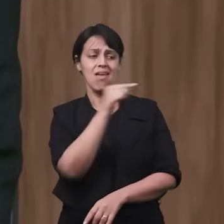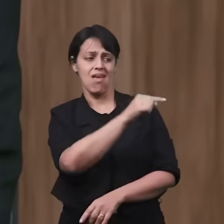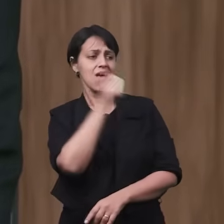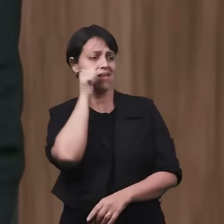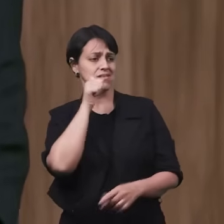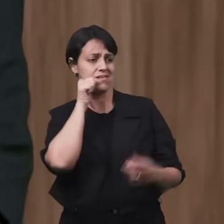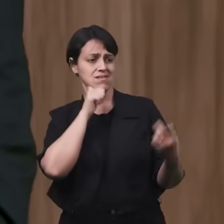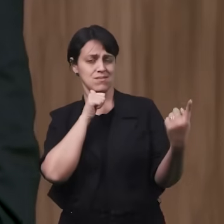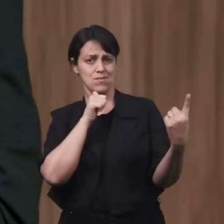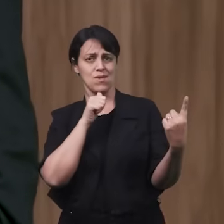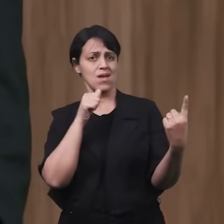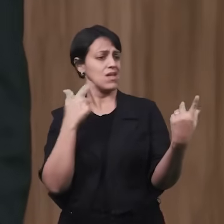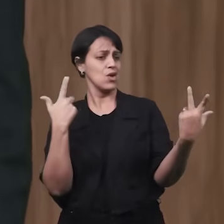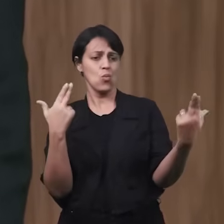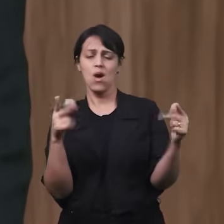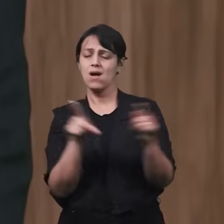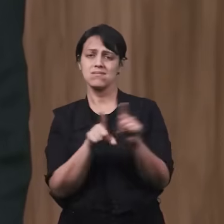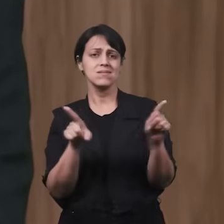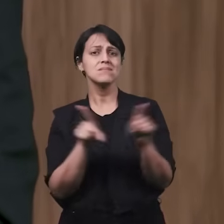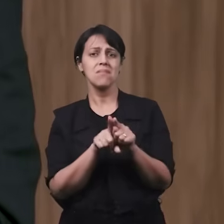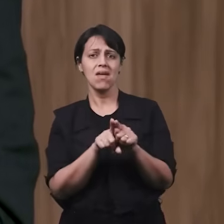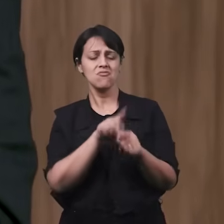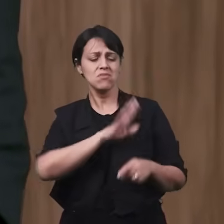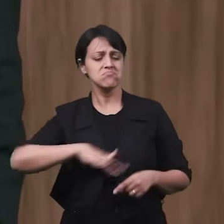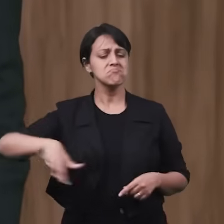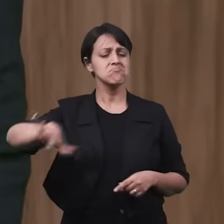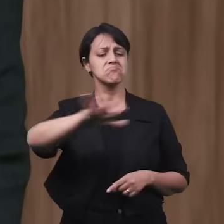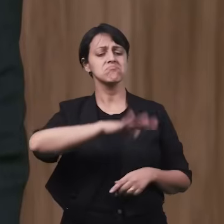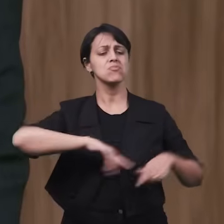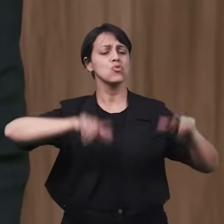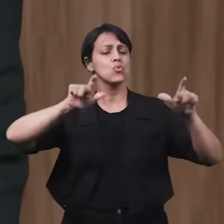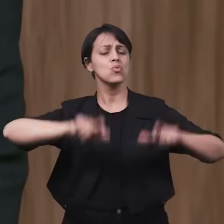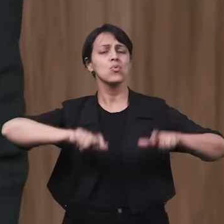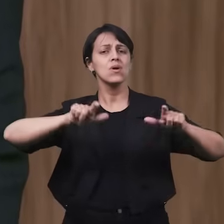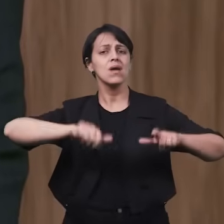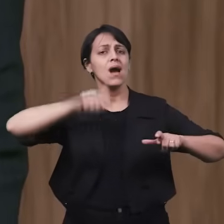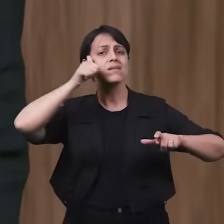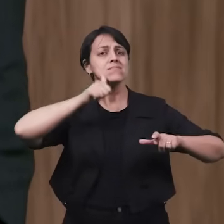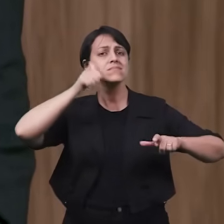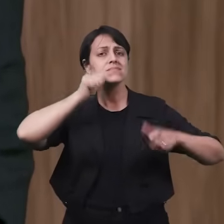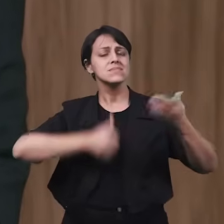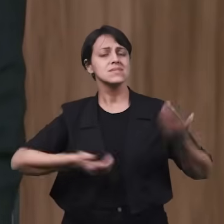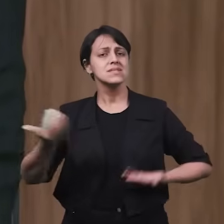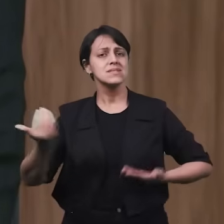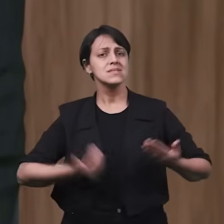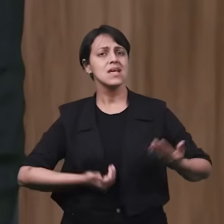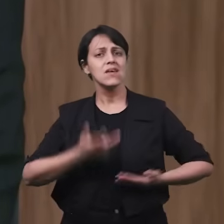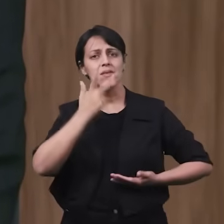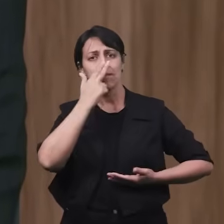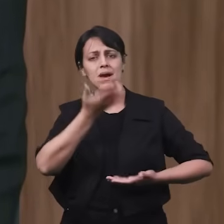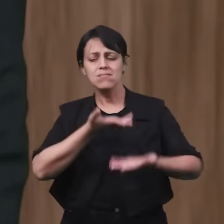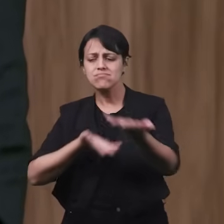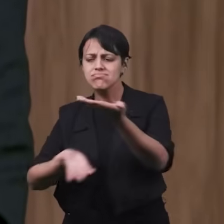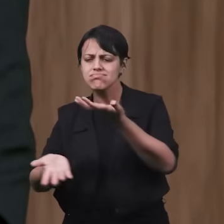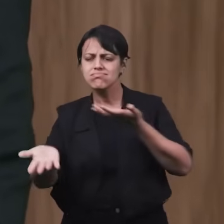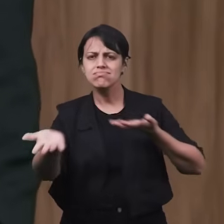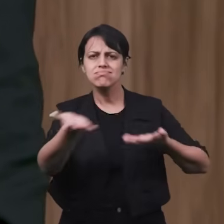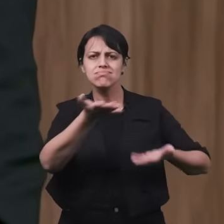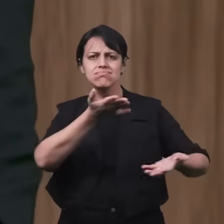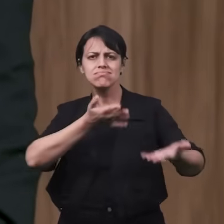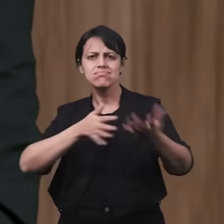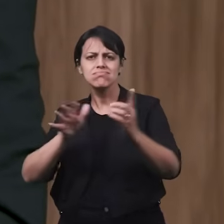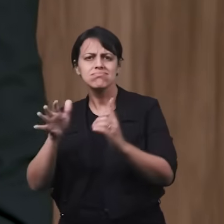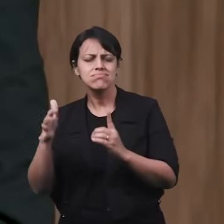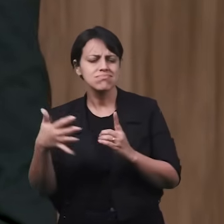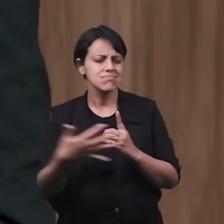com certeza, encontrou dentro da igreja um ambiente de servas, que lhe acolheu, sem